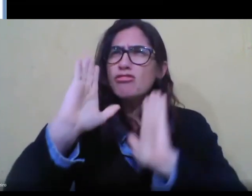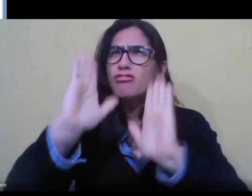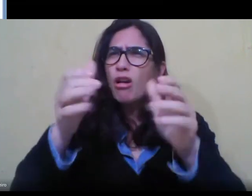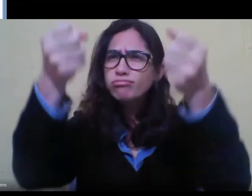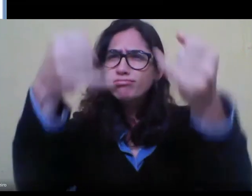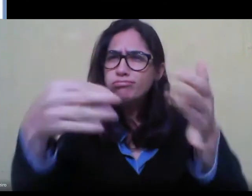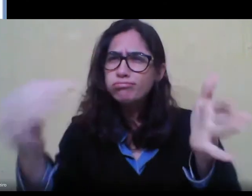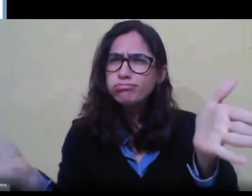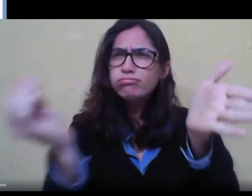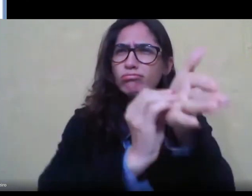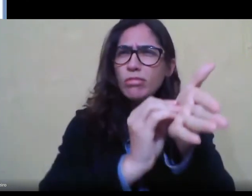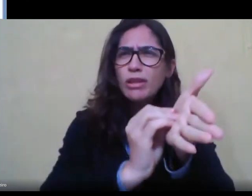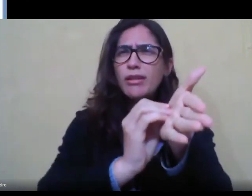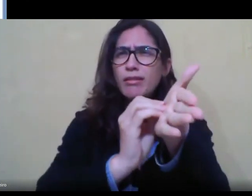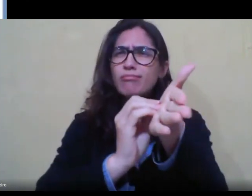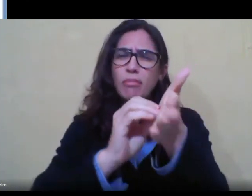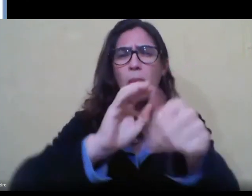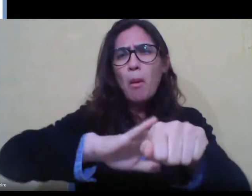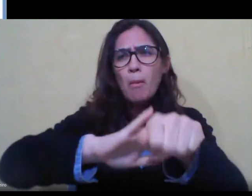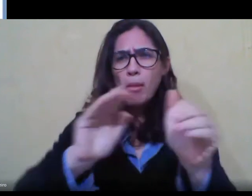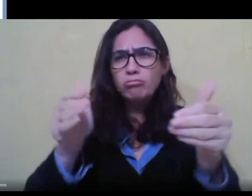citou.